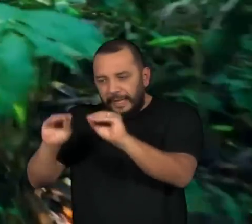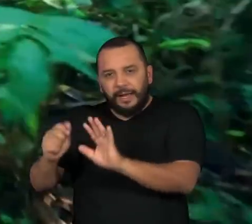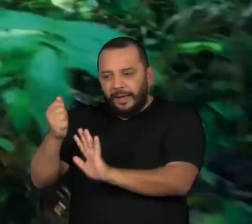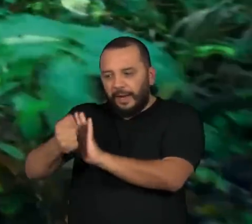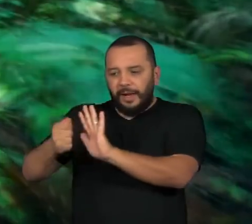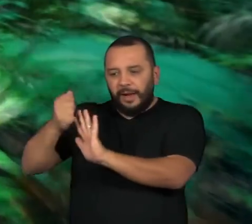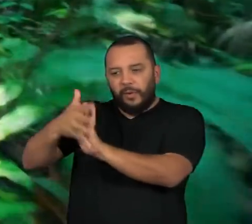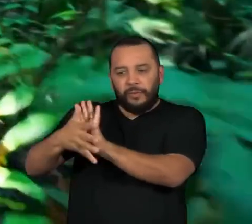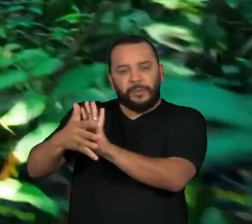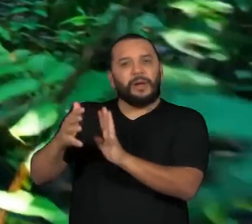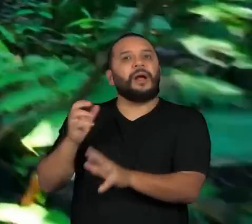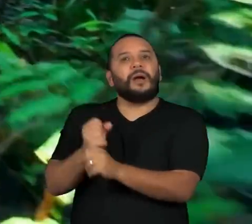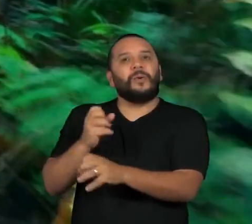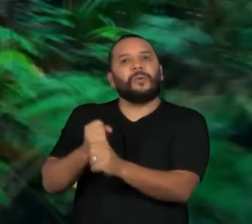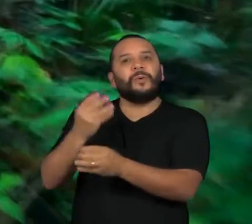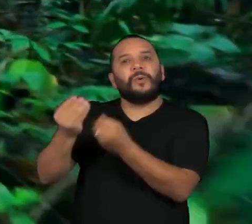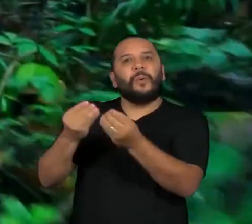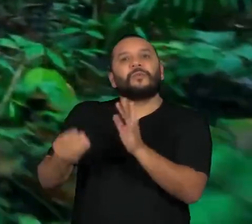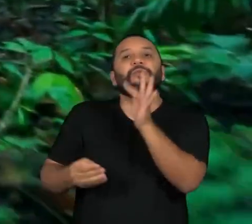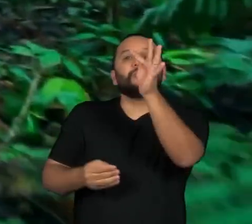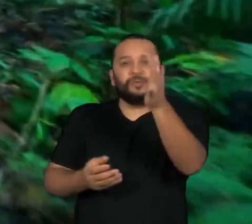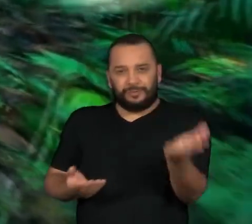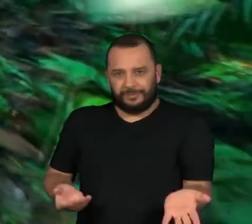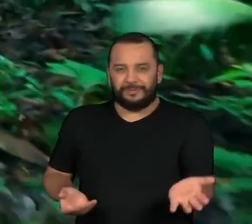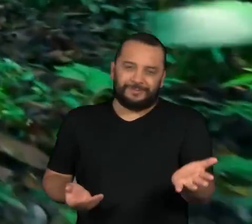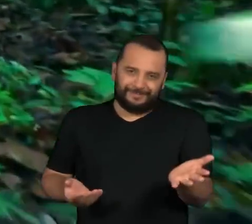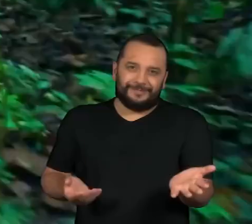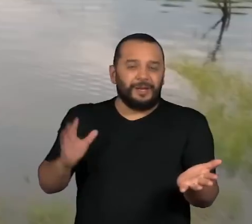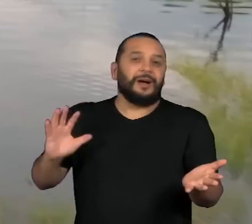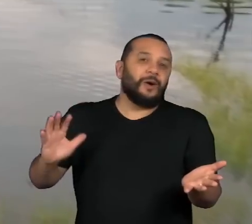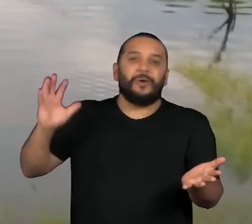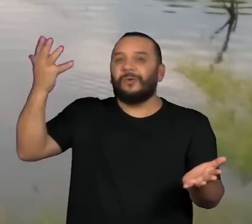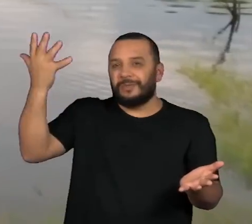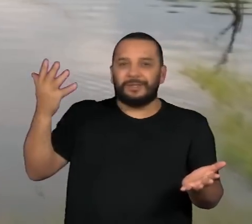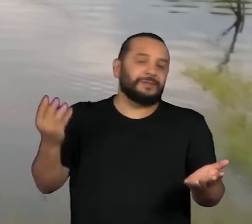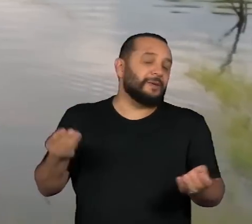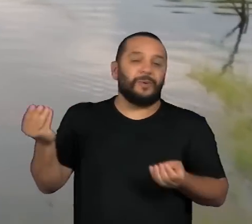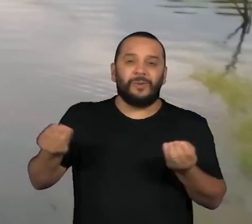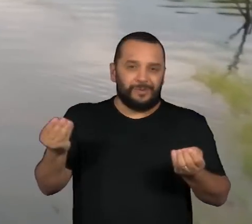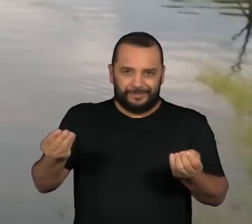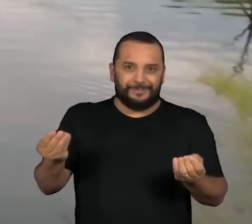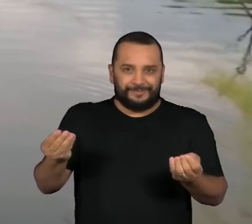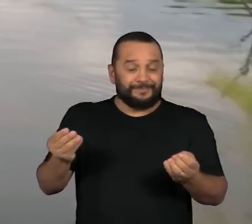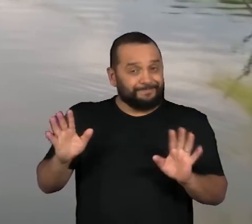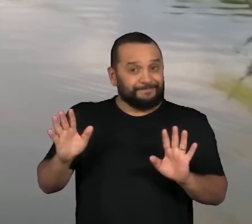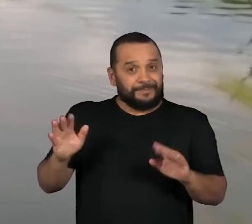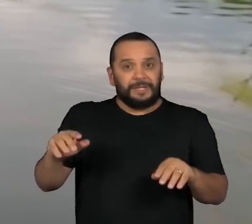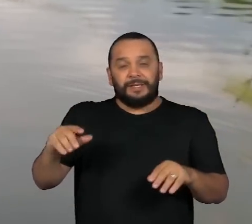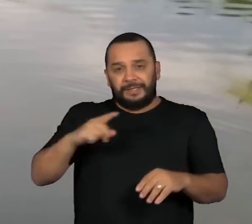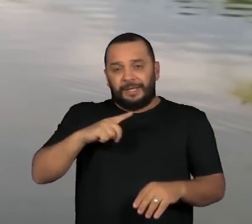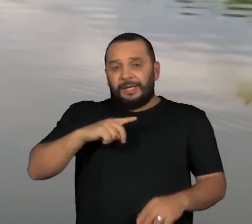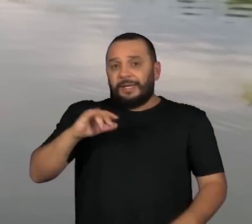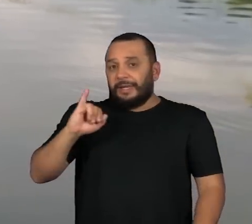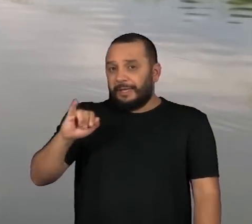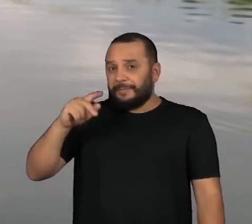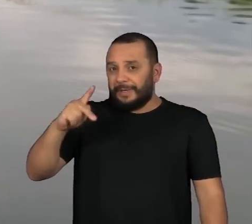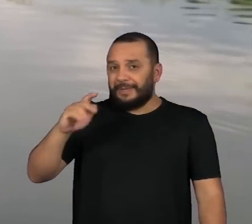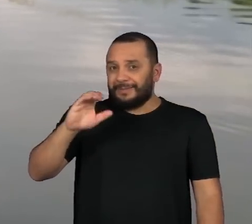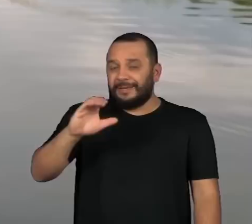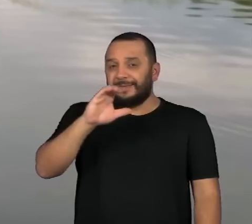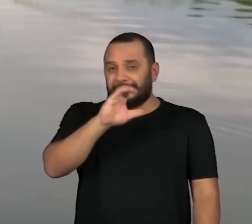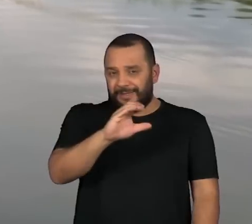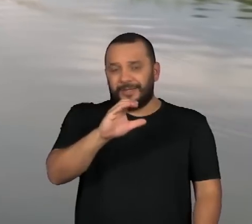Cientistas vêm projetando o que vai acontecer com a Amazônia no futuro, principalmente os integrantes do IPCC, o